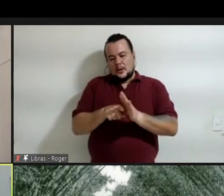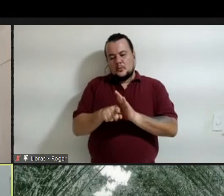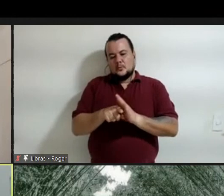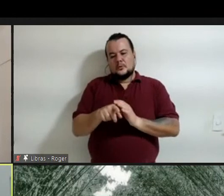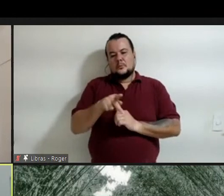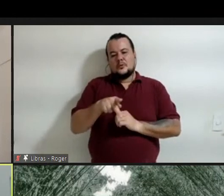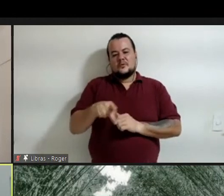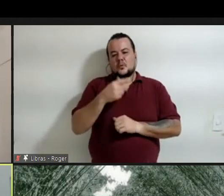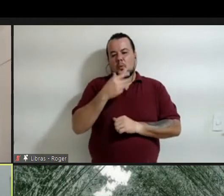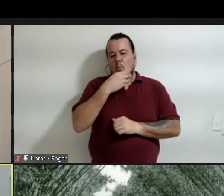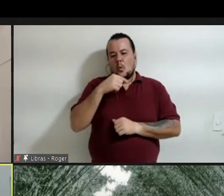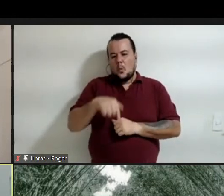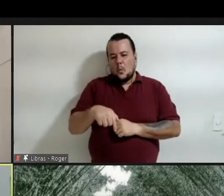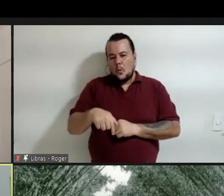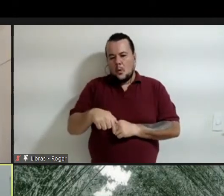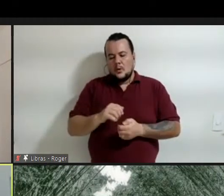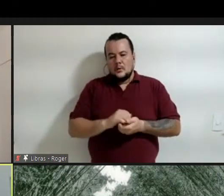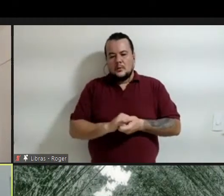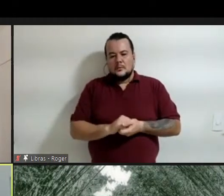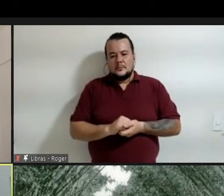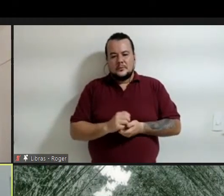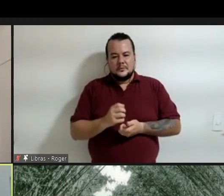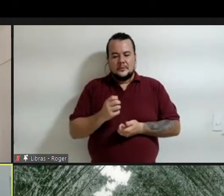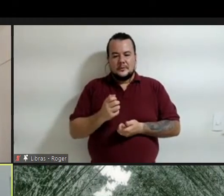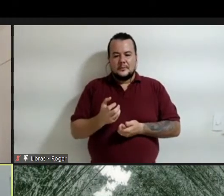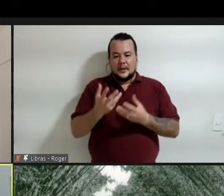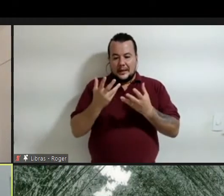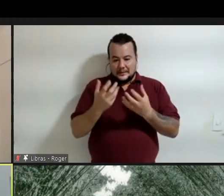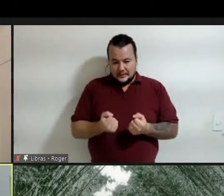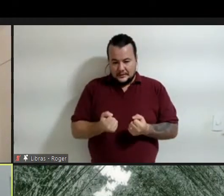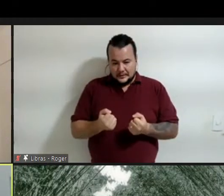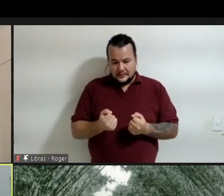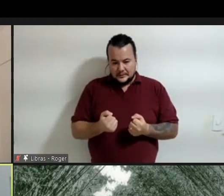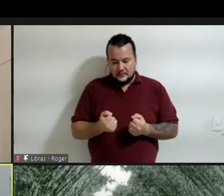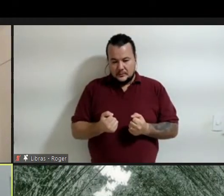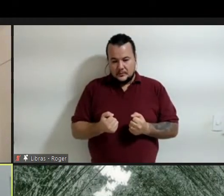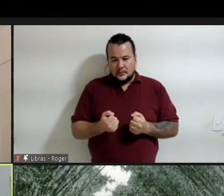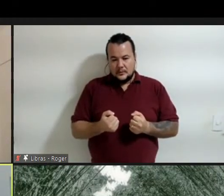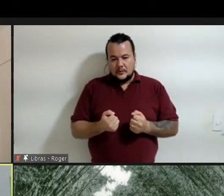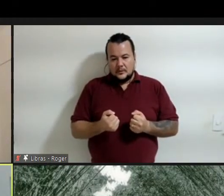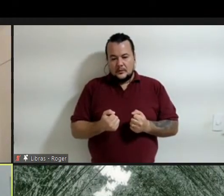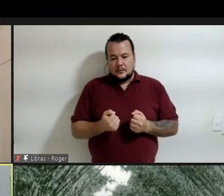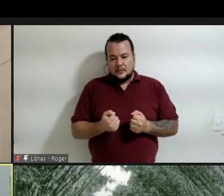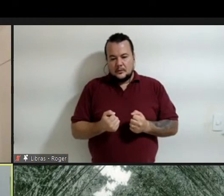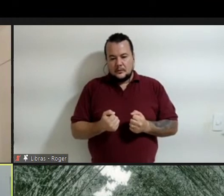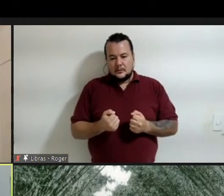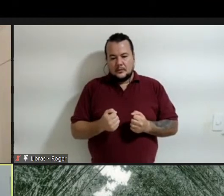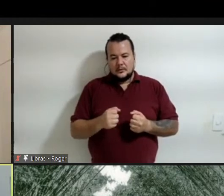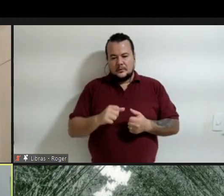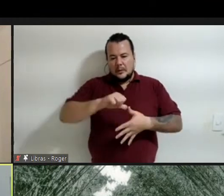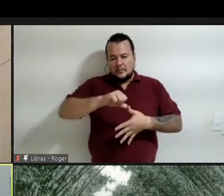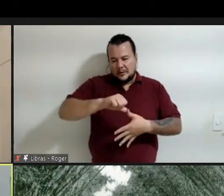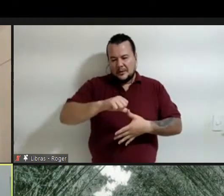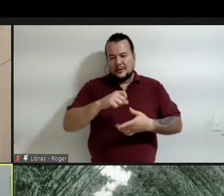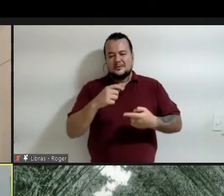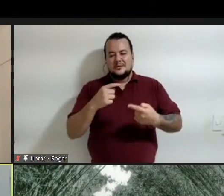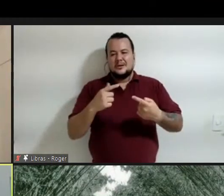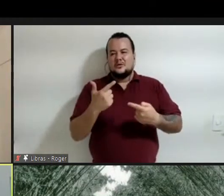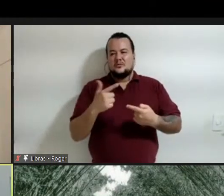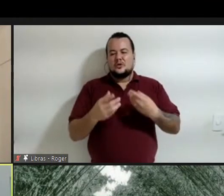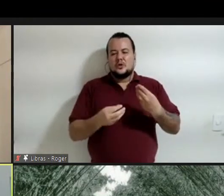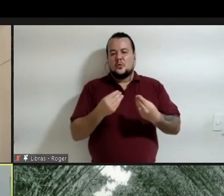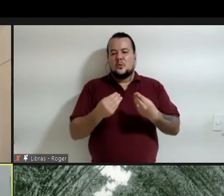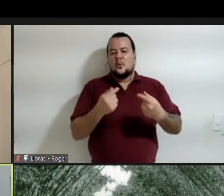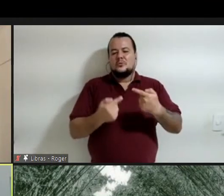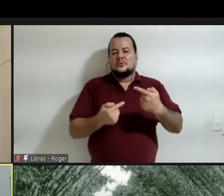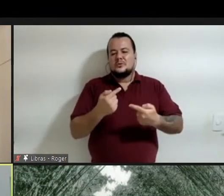racionalismo carioca em toda a América Latina e além dela é indiscutível diante das evidências mostradas. Então, a pergunta é